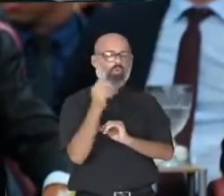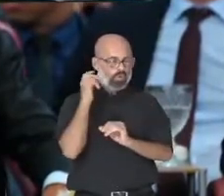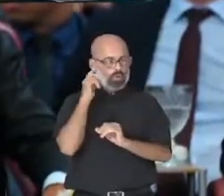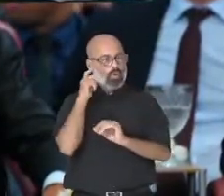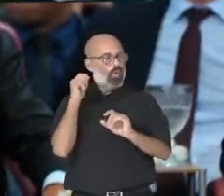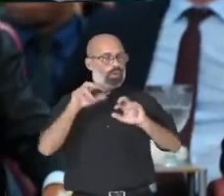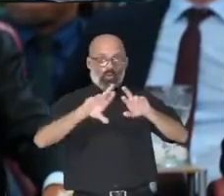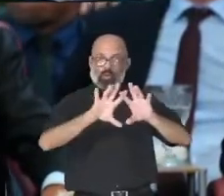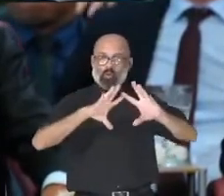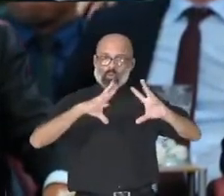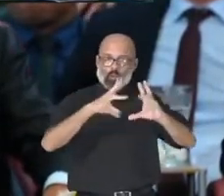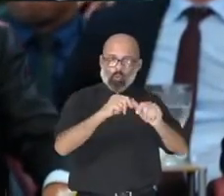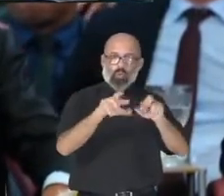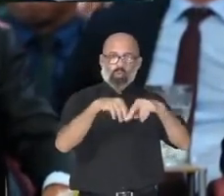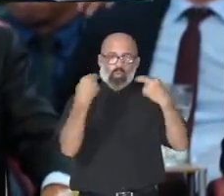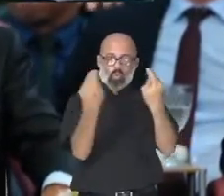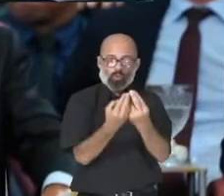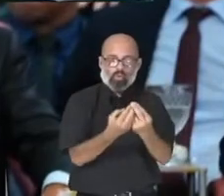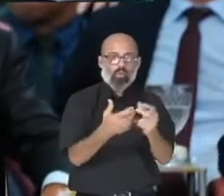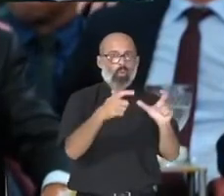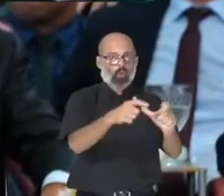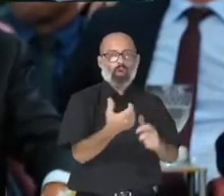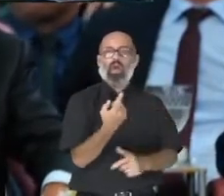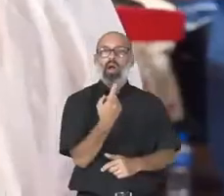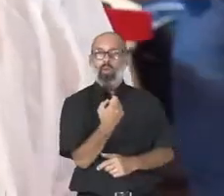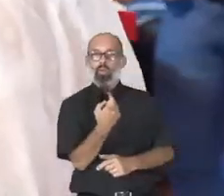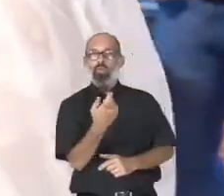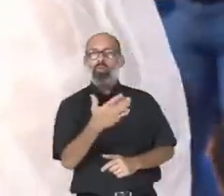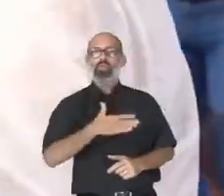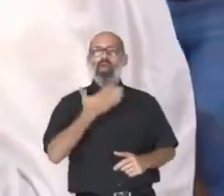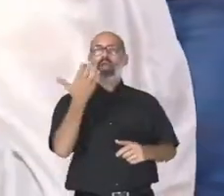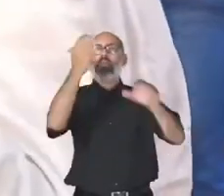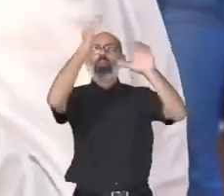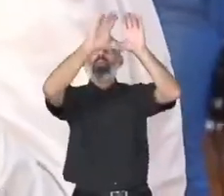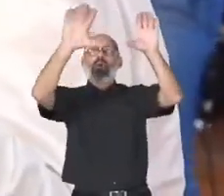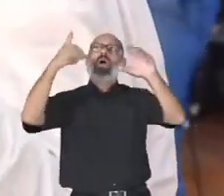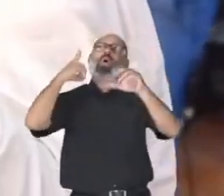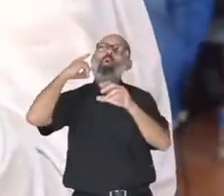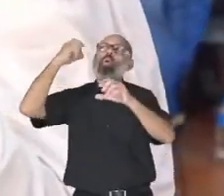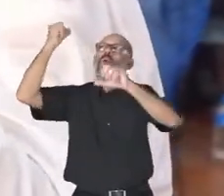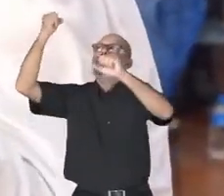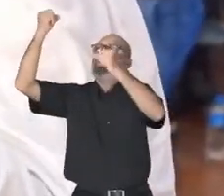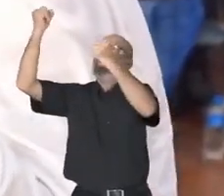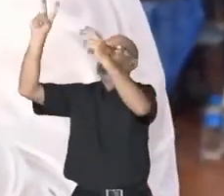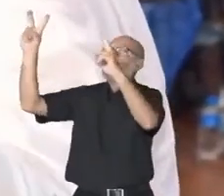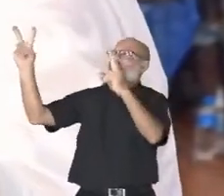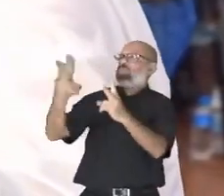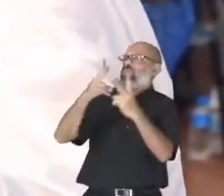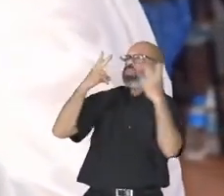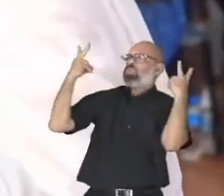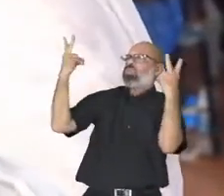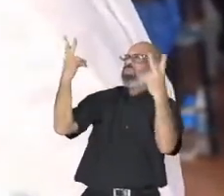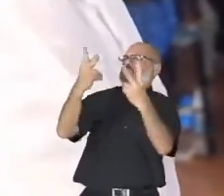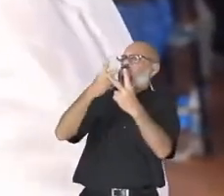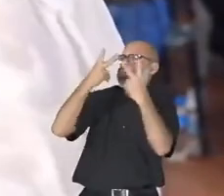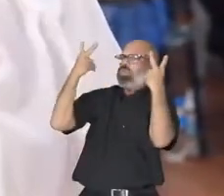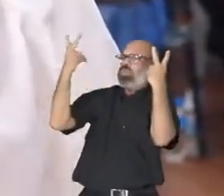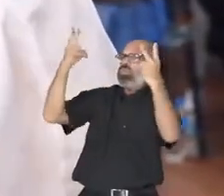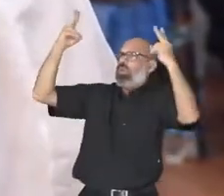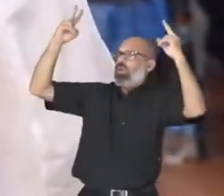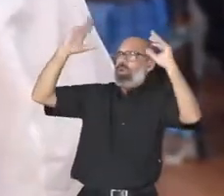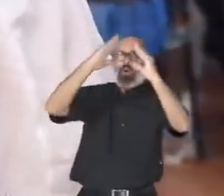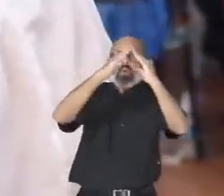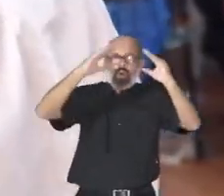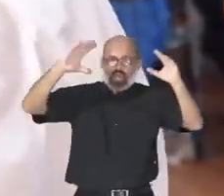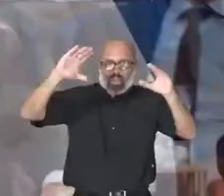todos reunidos no mesmo lugar, quando de repente veio do céu um som, como de um vento forte e impetuoso, e encheu a